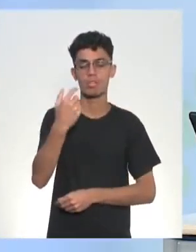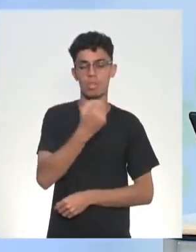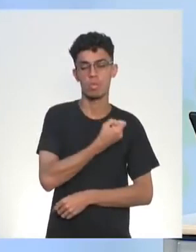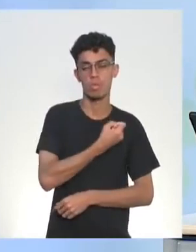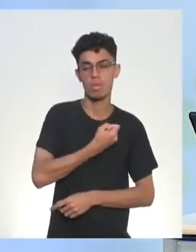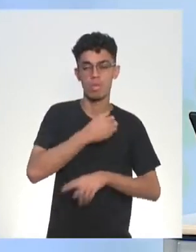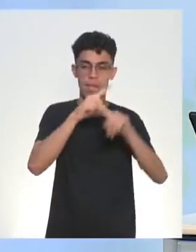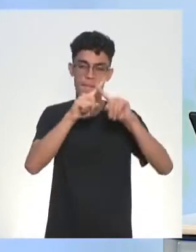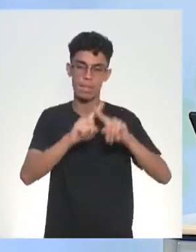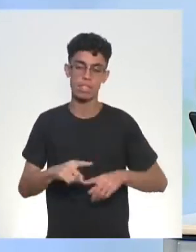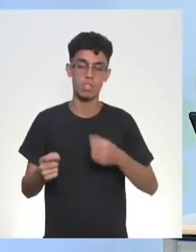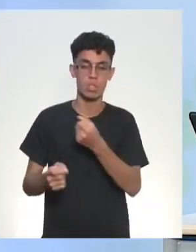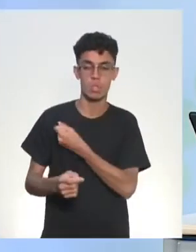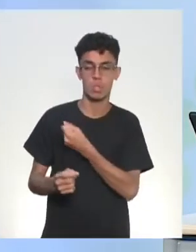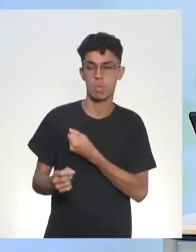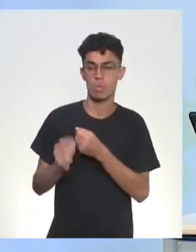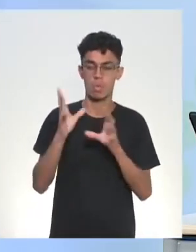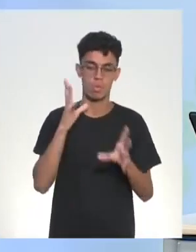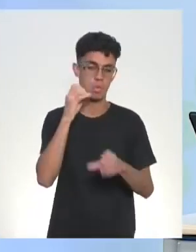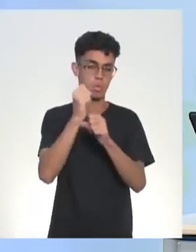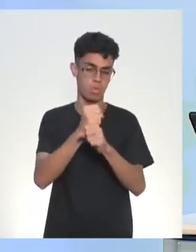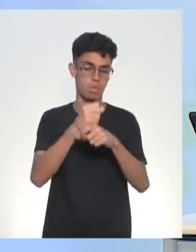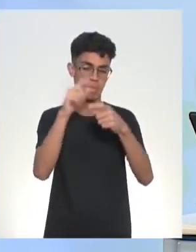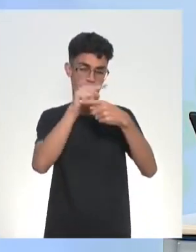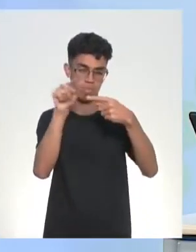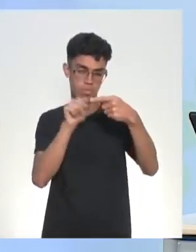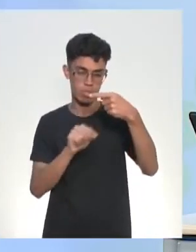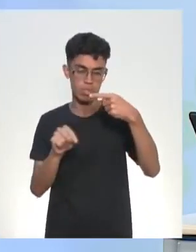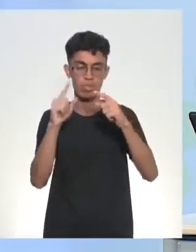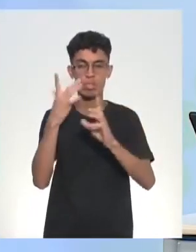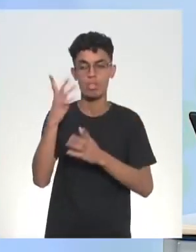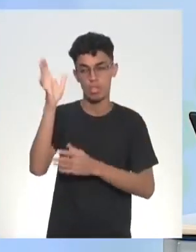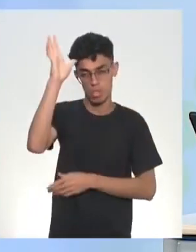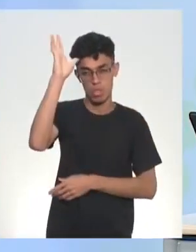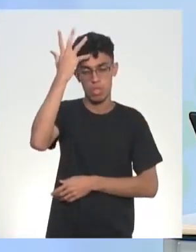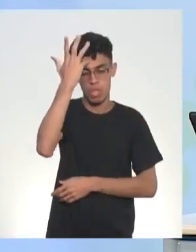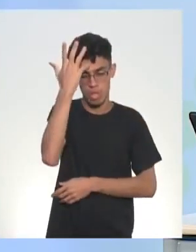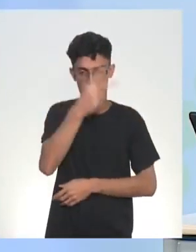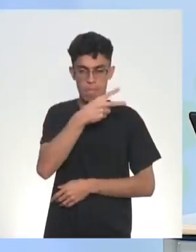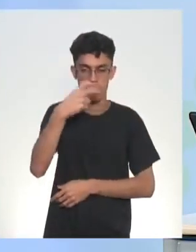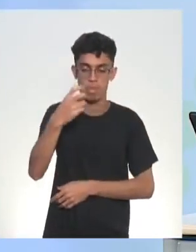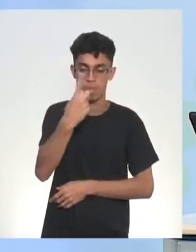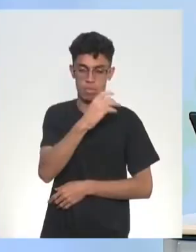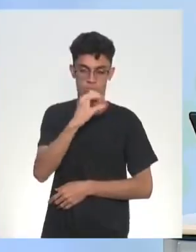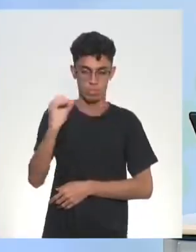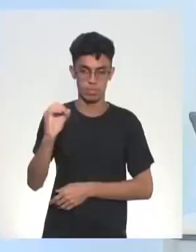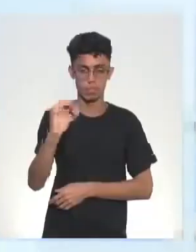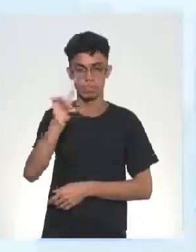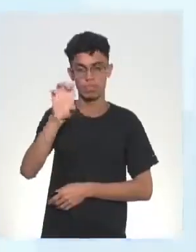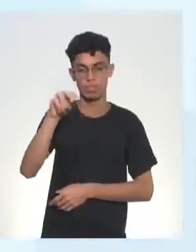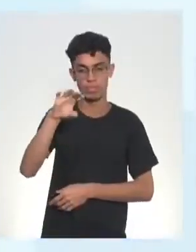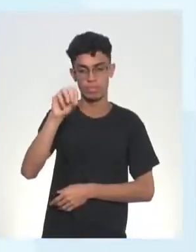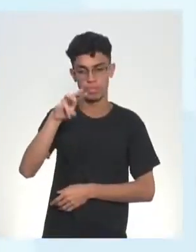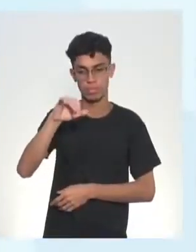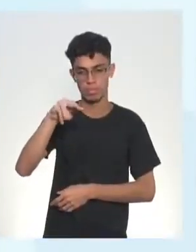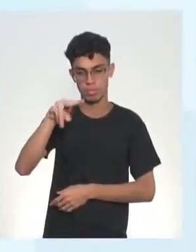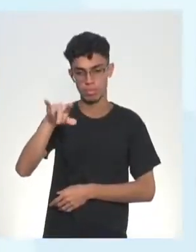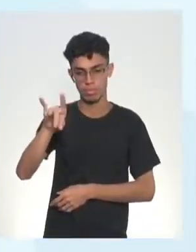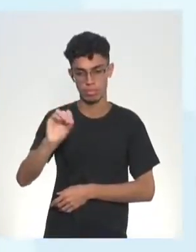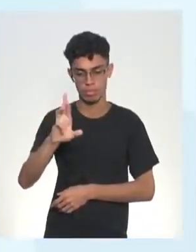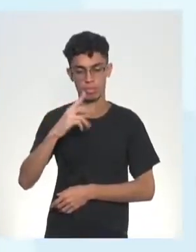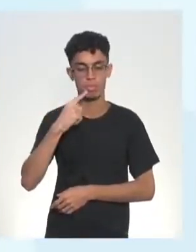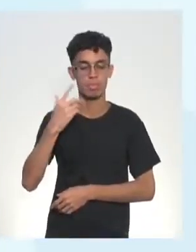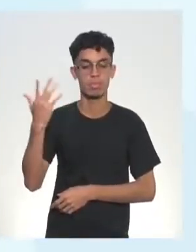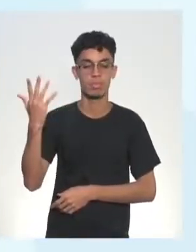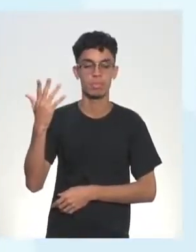o número, que eu quero calcular a fração, né? E o resultado dividido pelo 100, que é o denominador. Então, tá aí a resolução para vocês, para